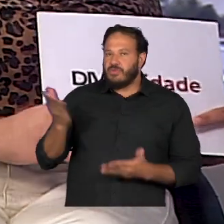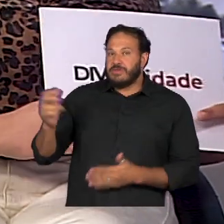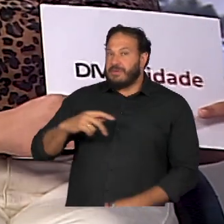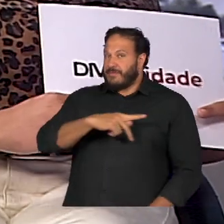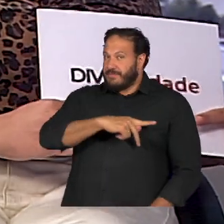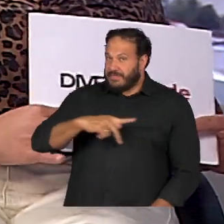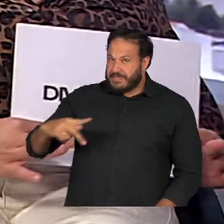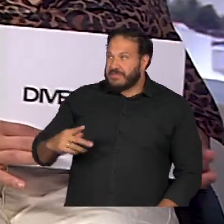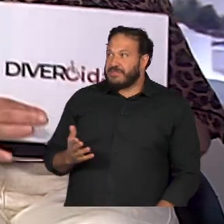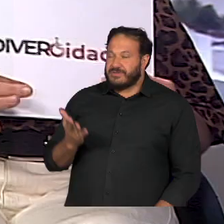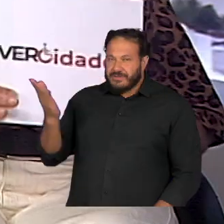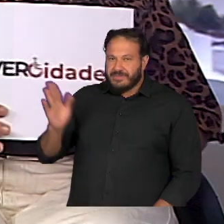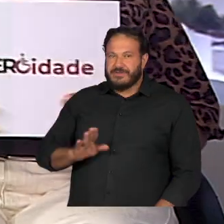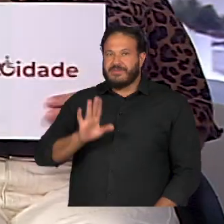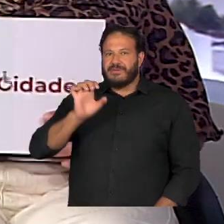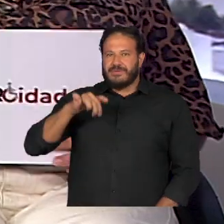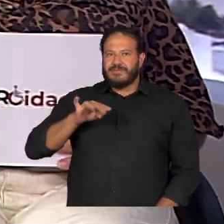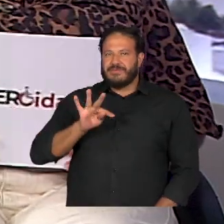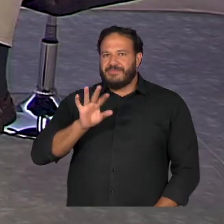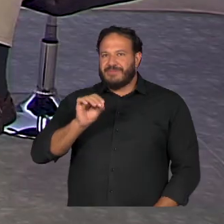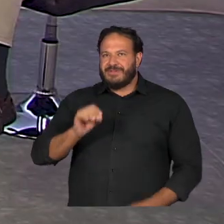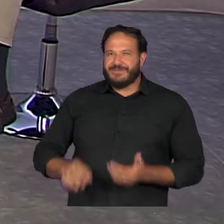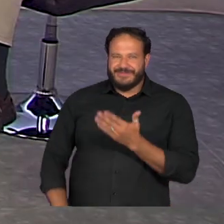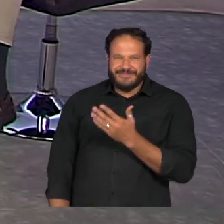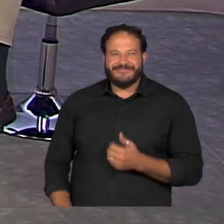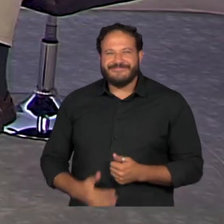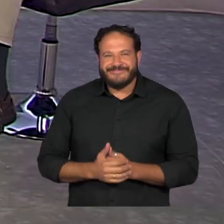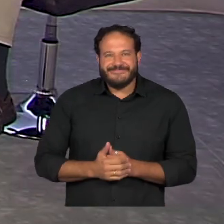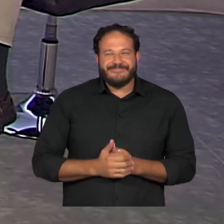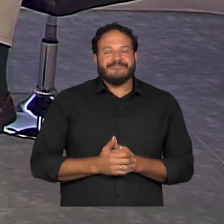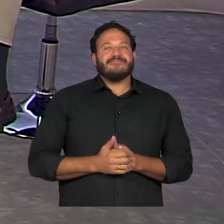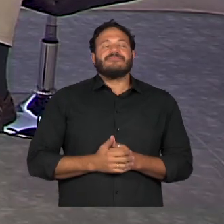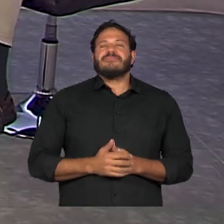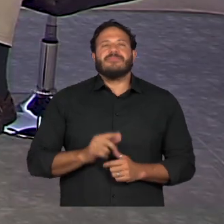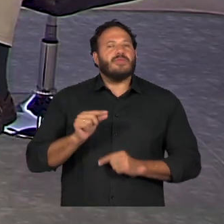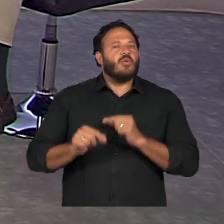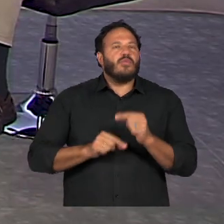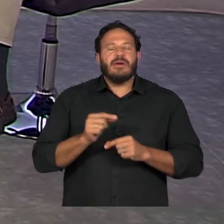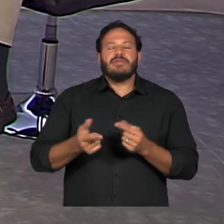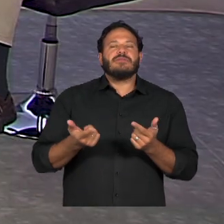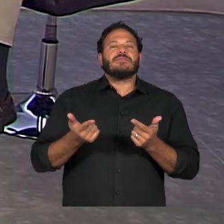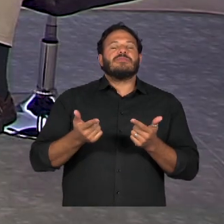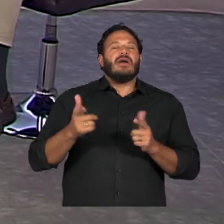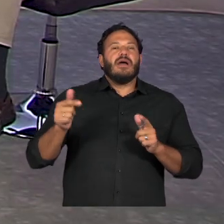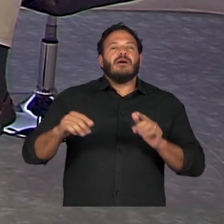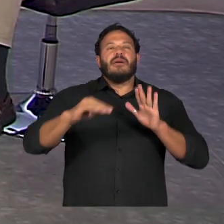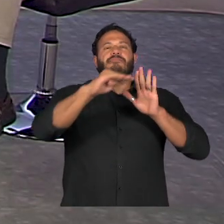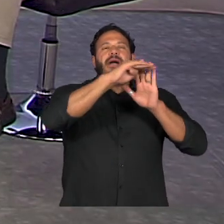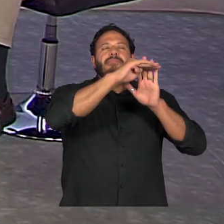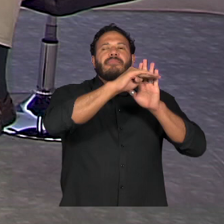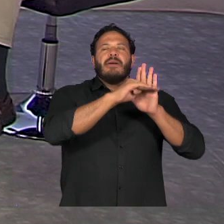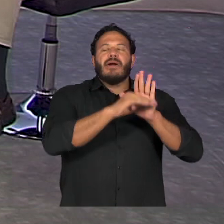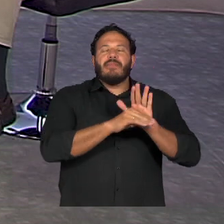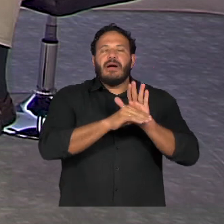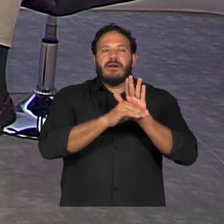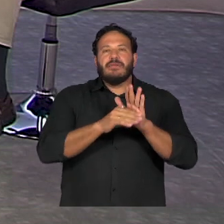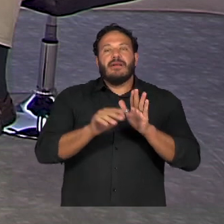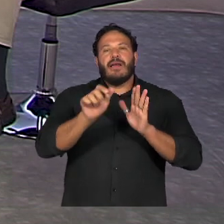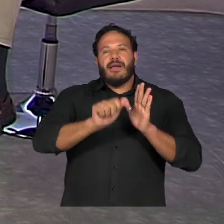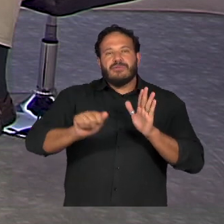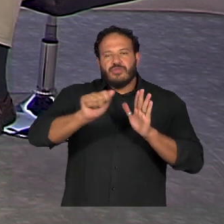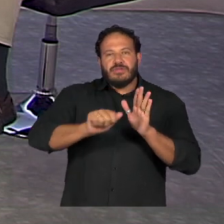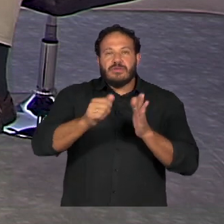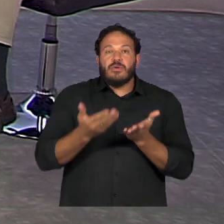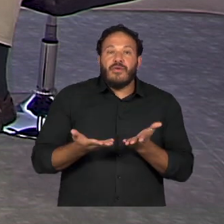presidente da associação o Bento zanzini Bento Quais são os programas oferecidos pela adid e quais são